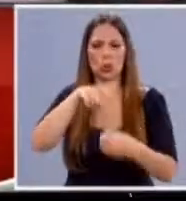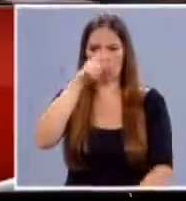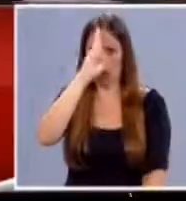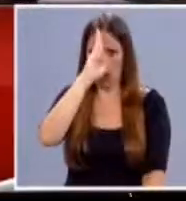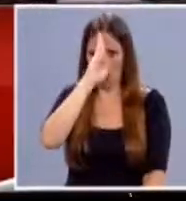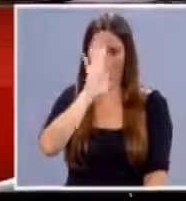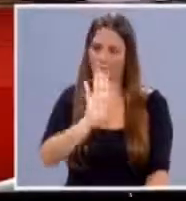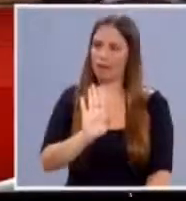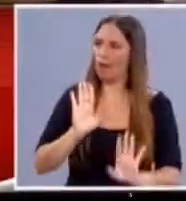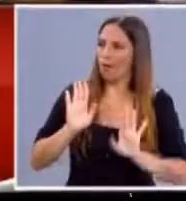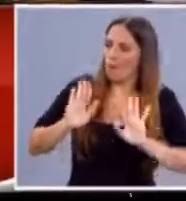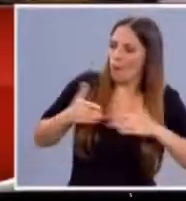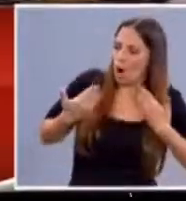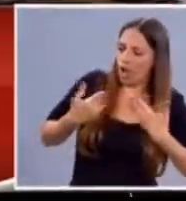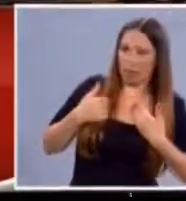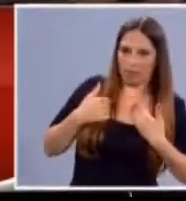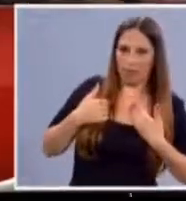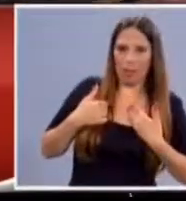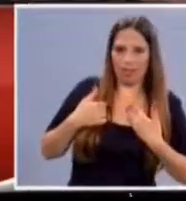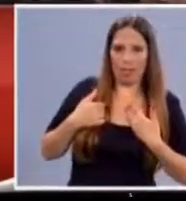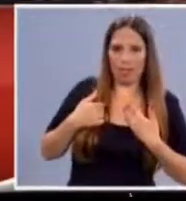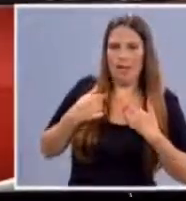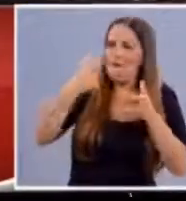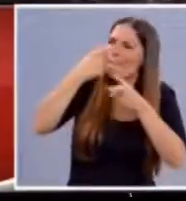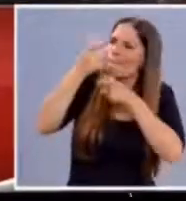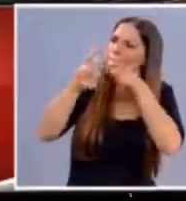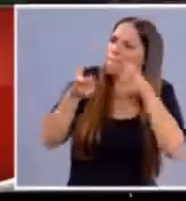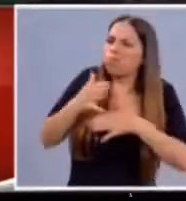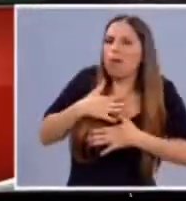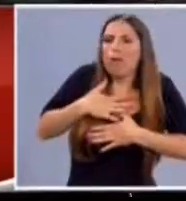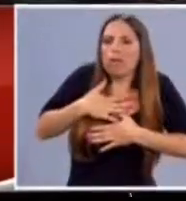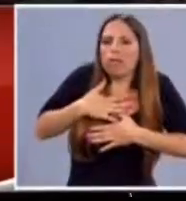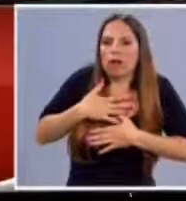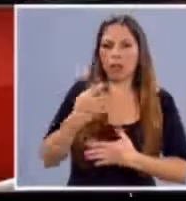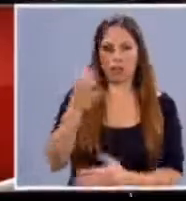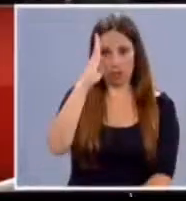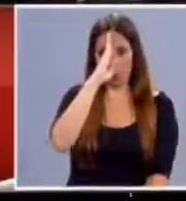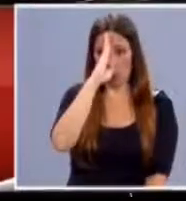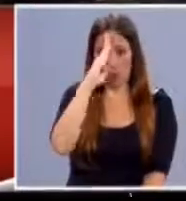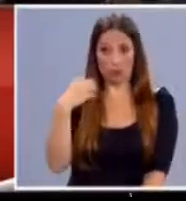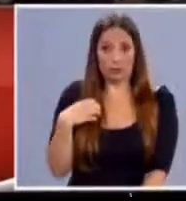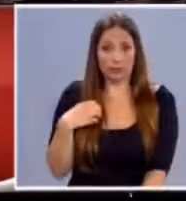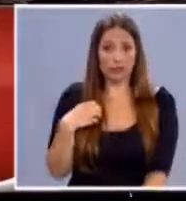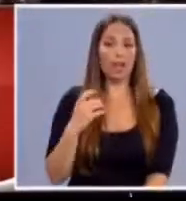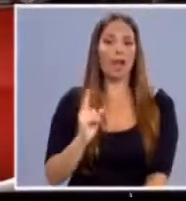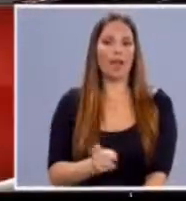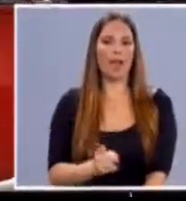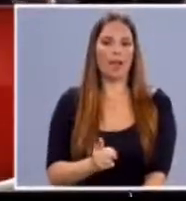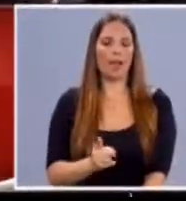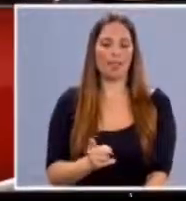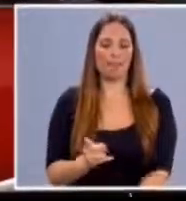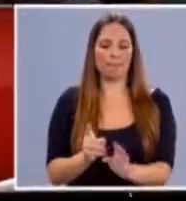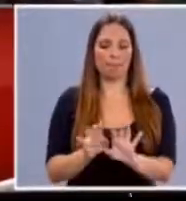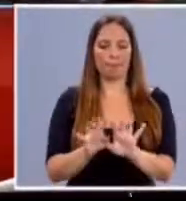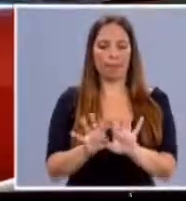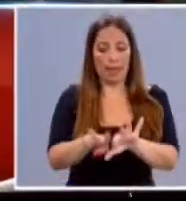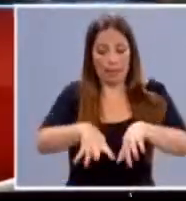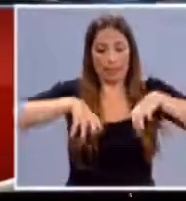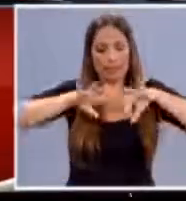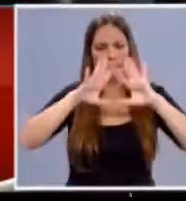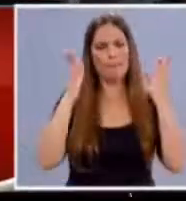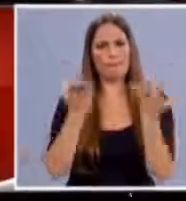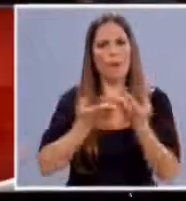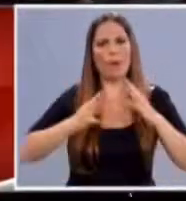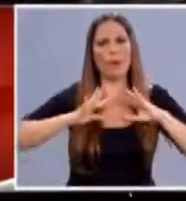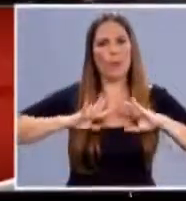este pouco academismo, da gente do Sporting, que será uma Assembleia serena, uma Assembleia em que